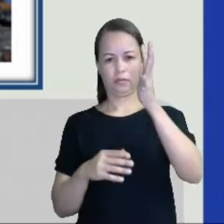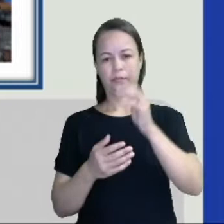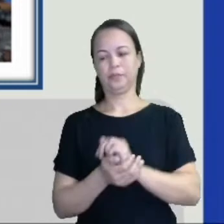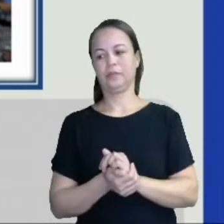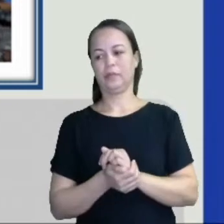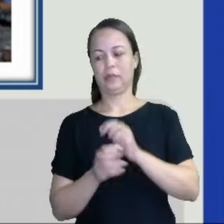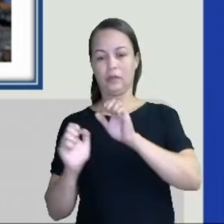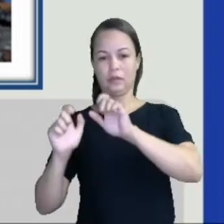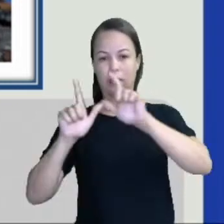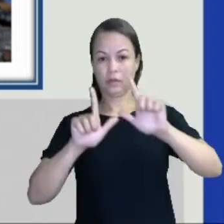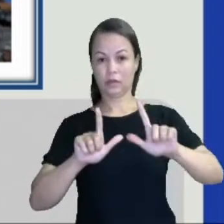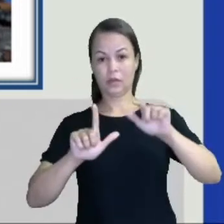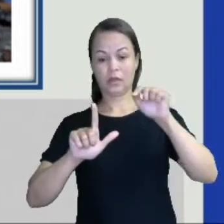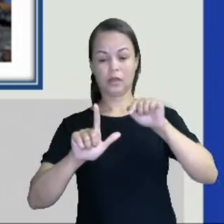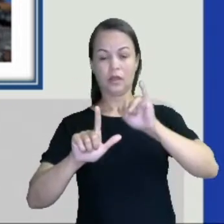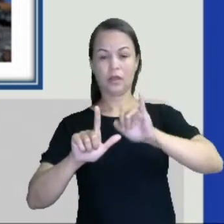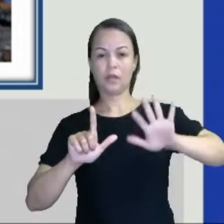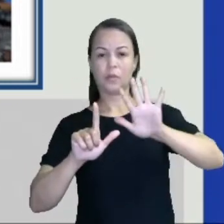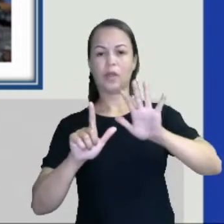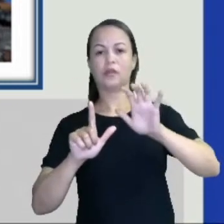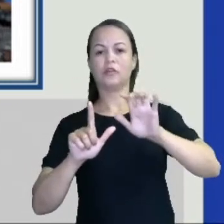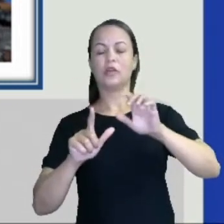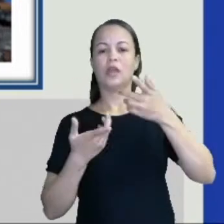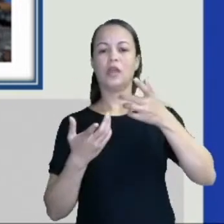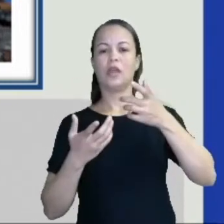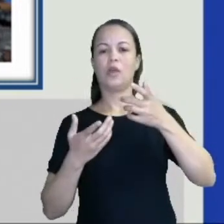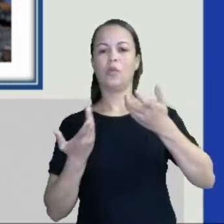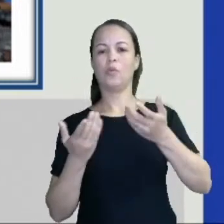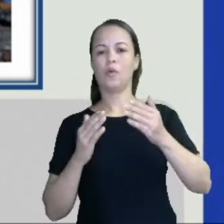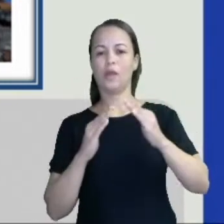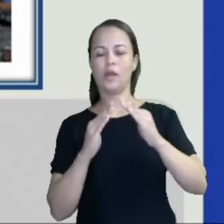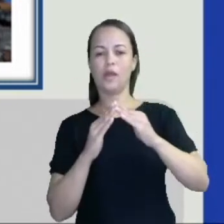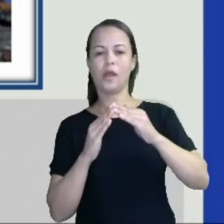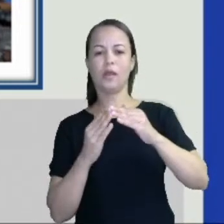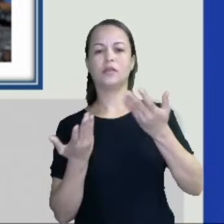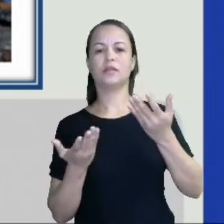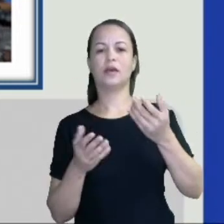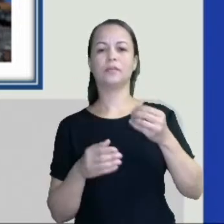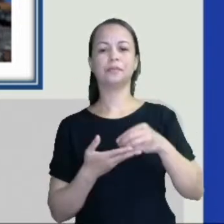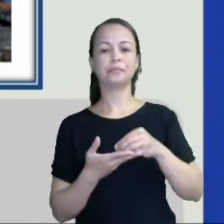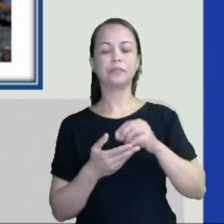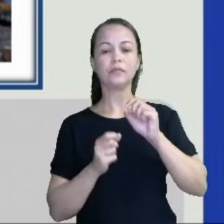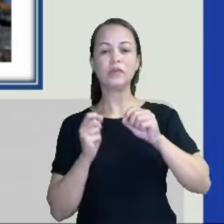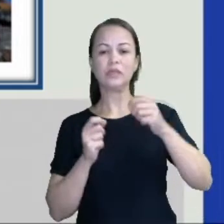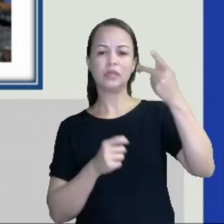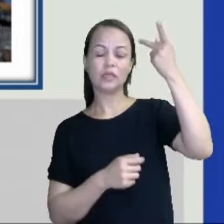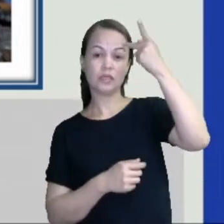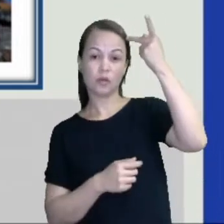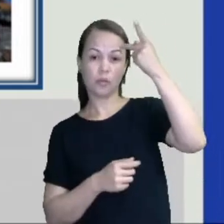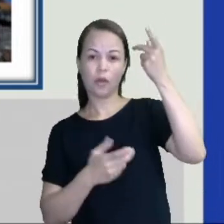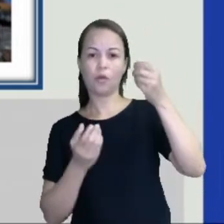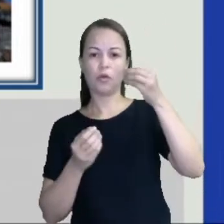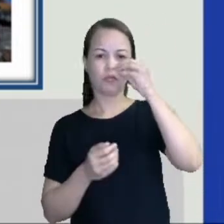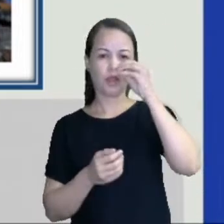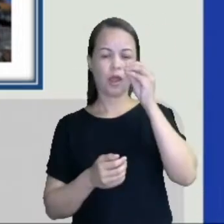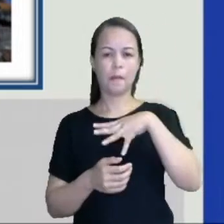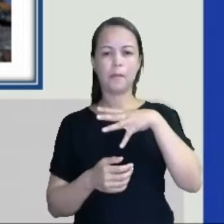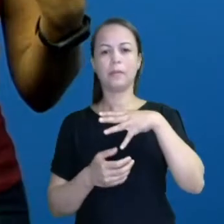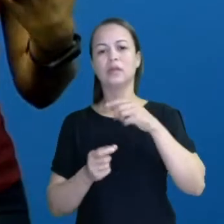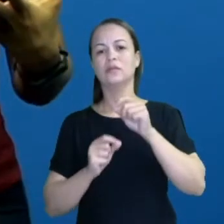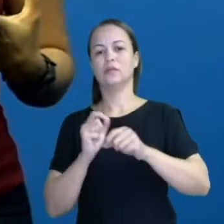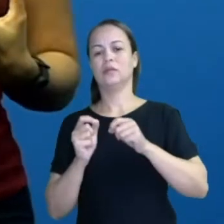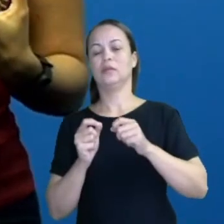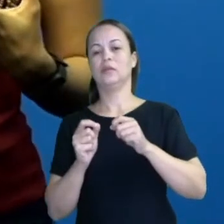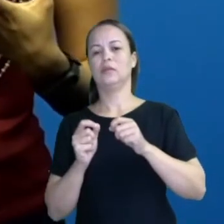uma construção abandonada no centro da cidade de São Paulo, em 2016, certo? Então, o que a gente traz